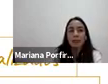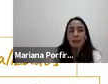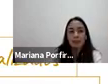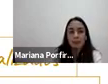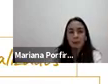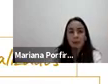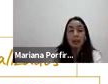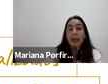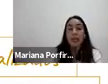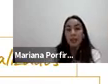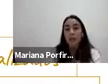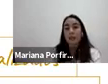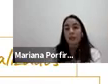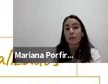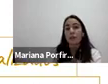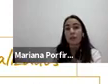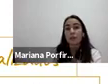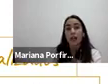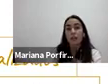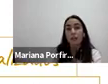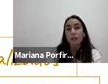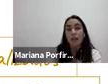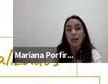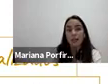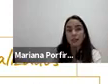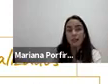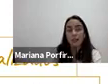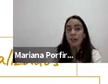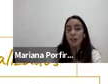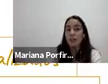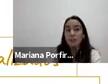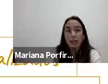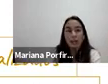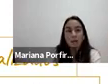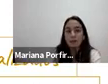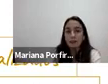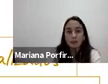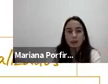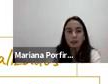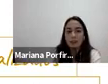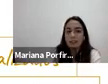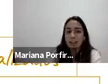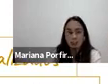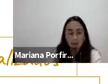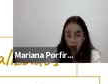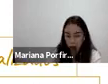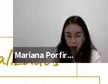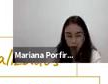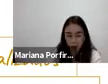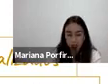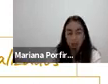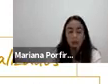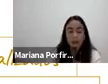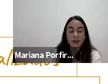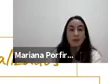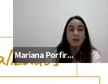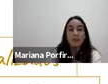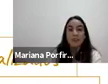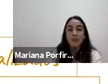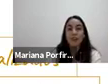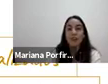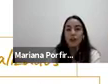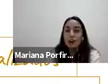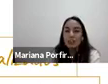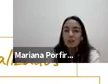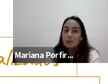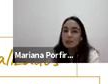a amamentação. E olha só nos bicos artificiais. Nós não temos ativação de 7 músculos. Nós temos